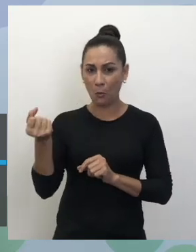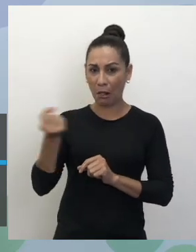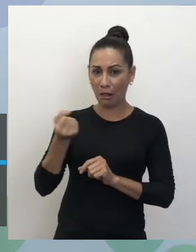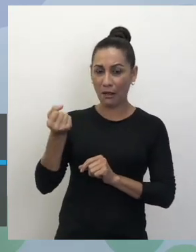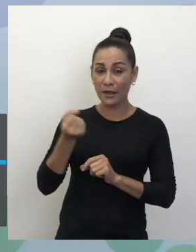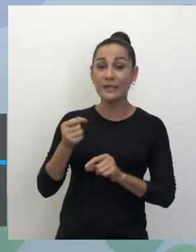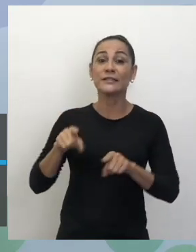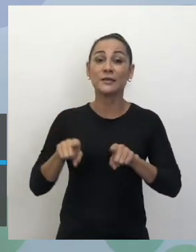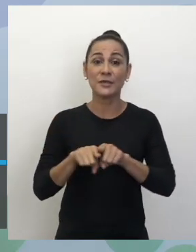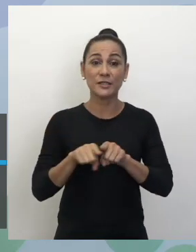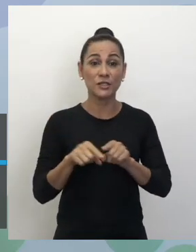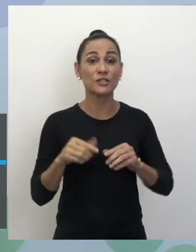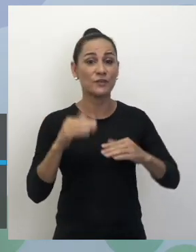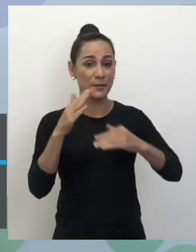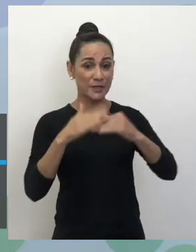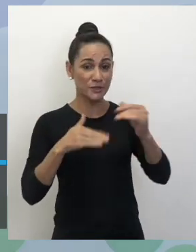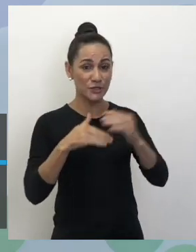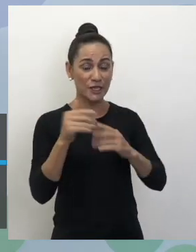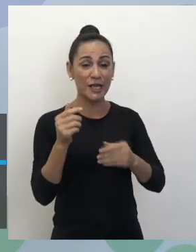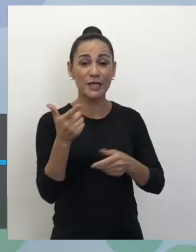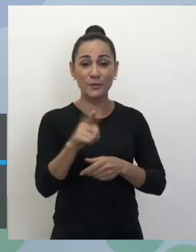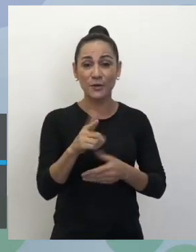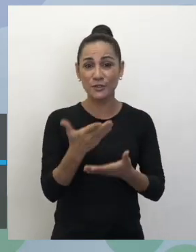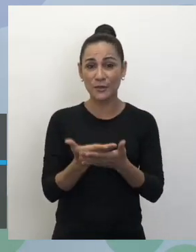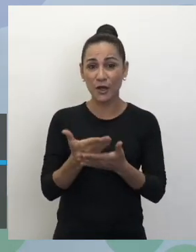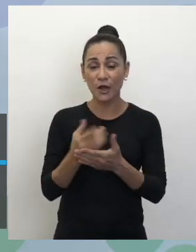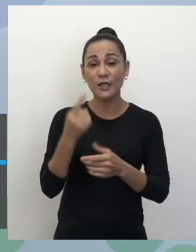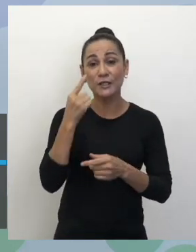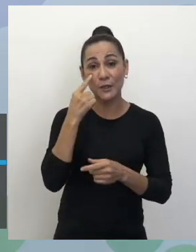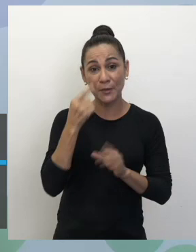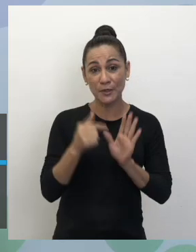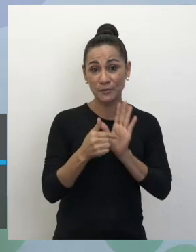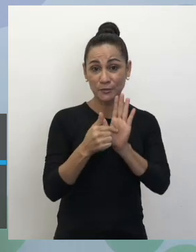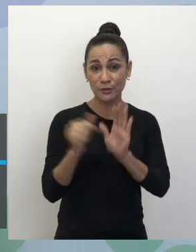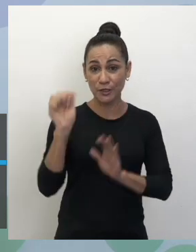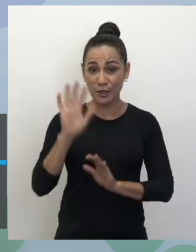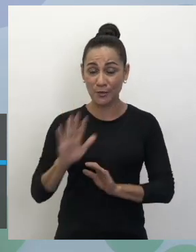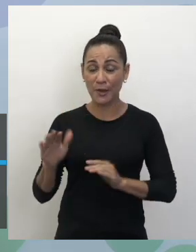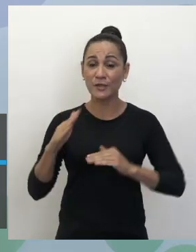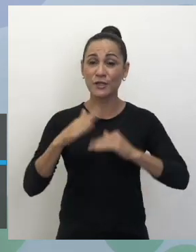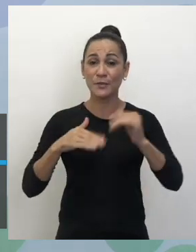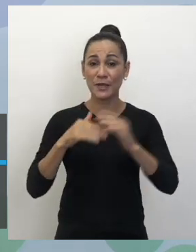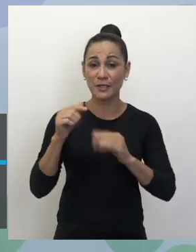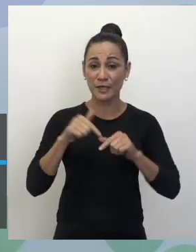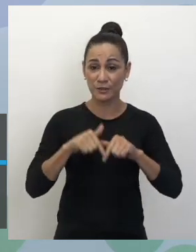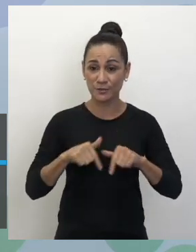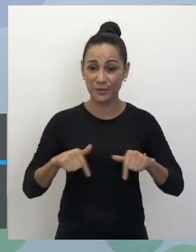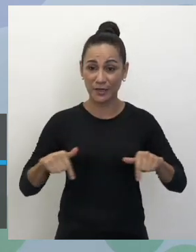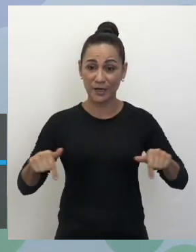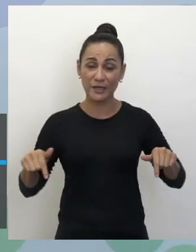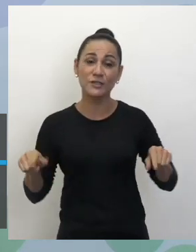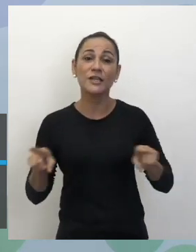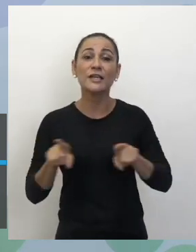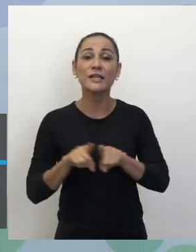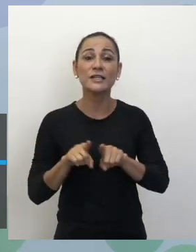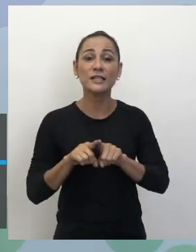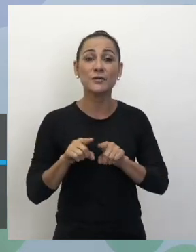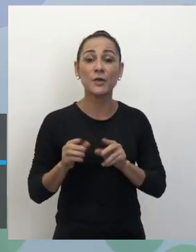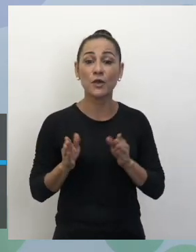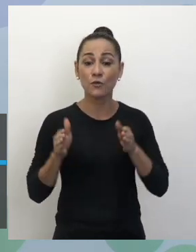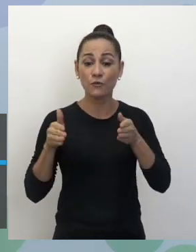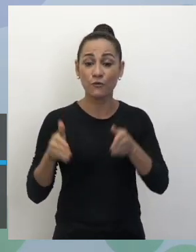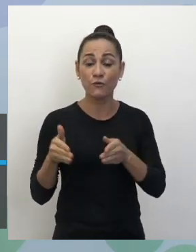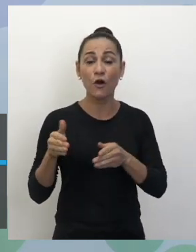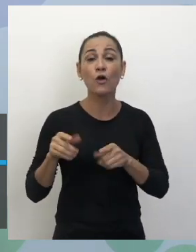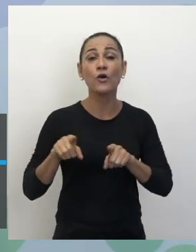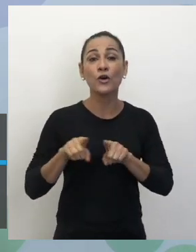na nossa aula. Está aparecendo para vocês aí também a habilidade. E a gente vai falar um pouquinho sobre tópicos aí relacionados à poluição